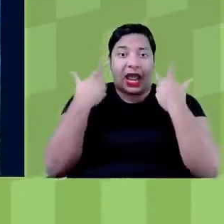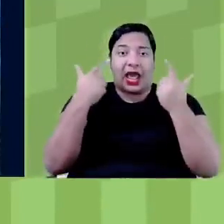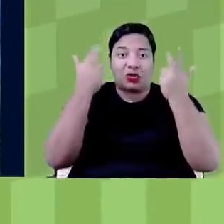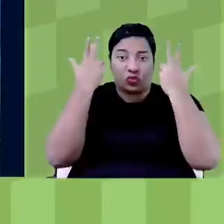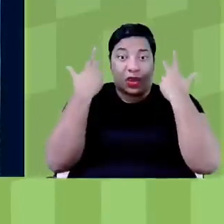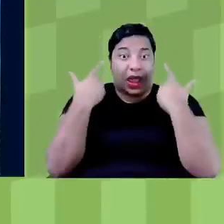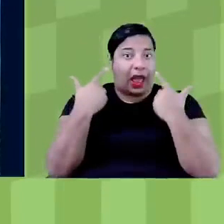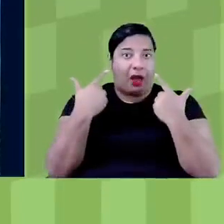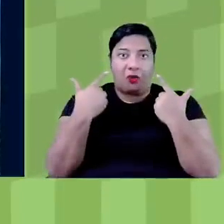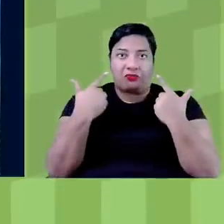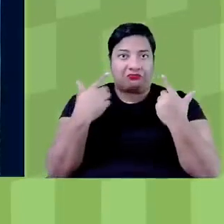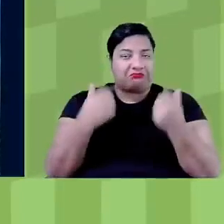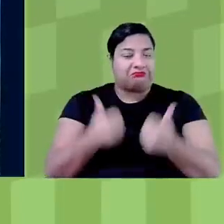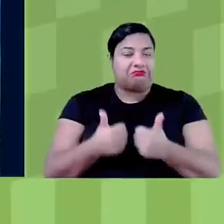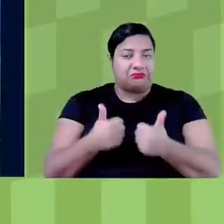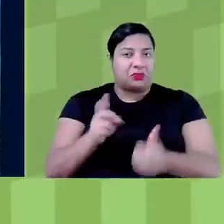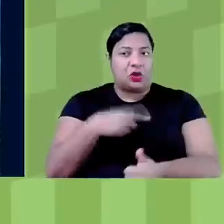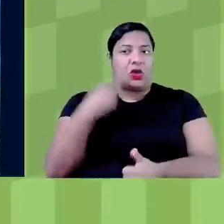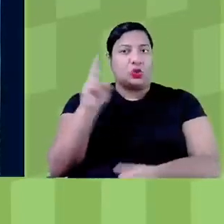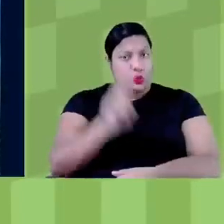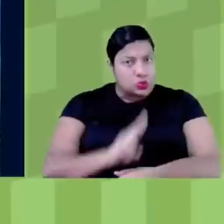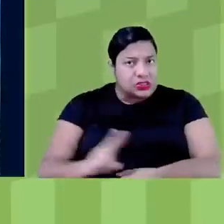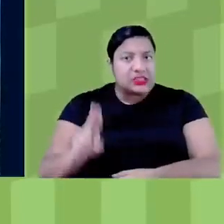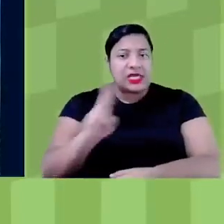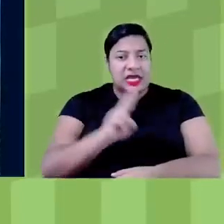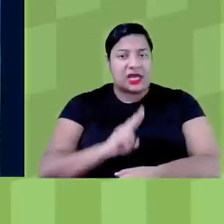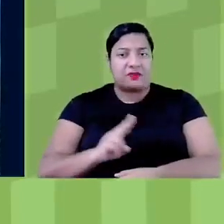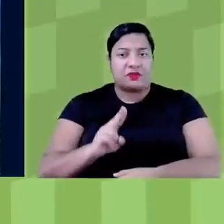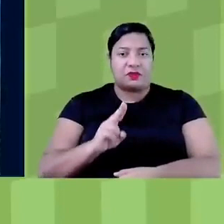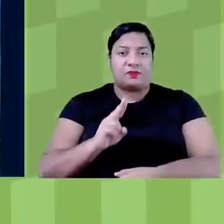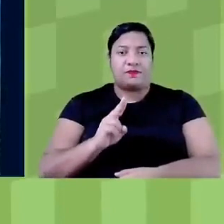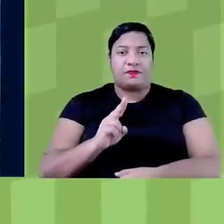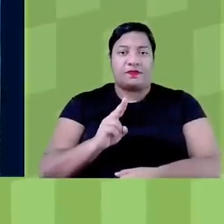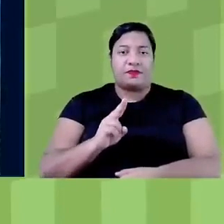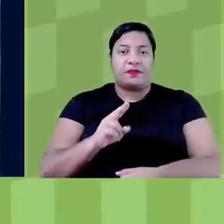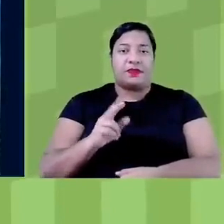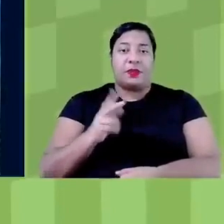serviço. Então, há uma libertação do uso dessa